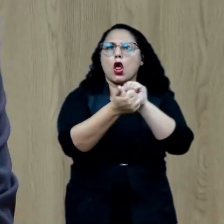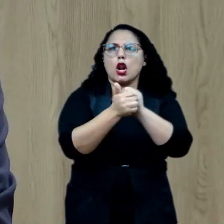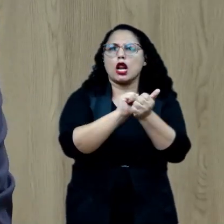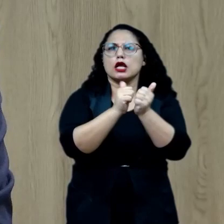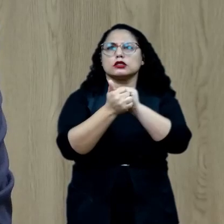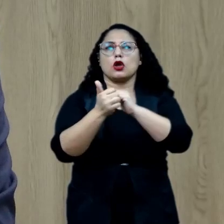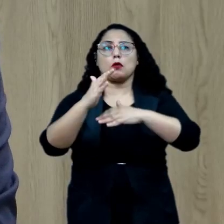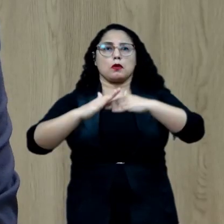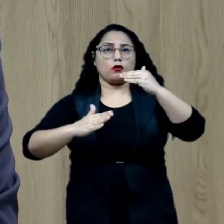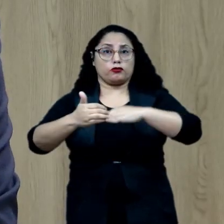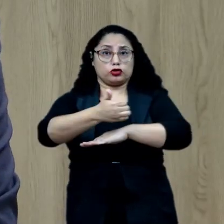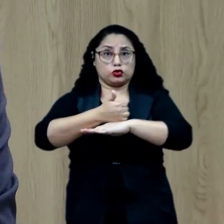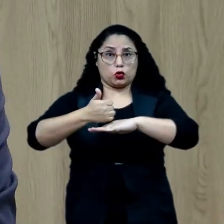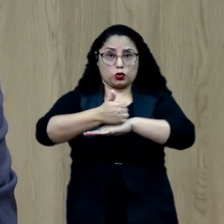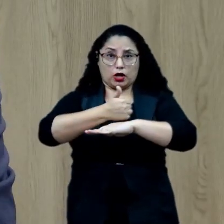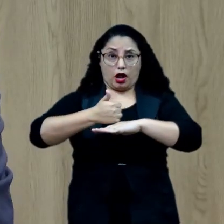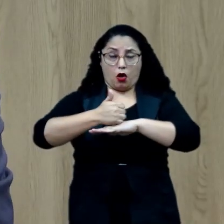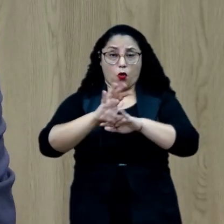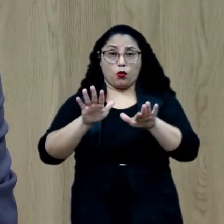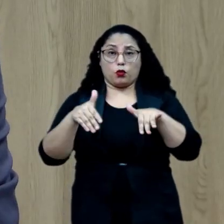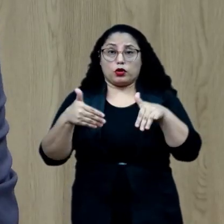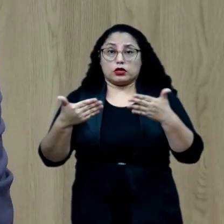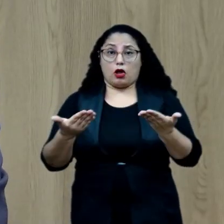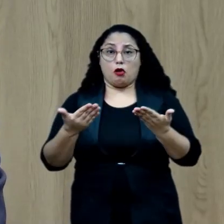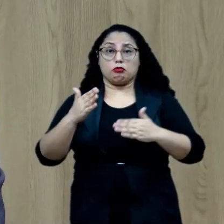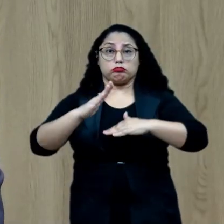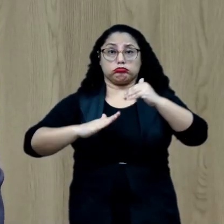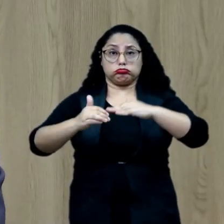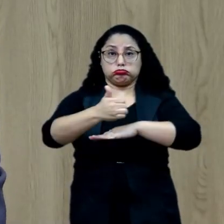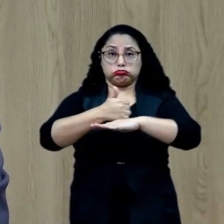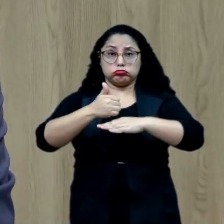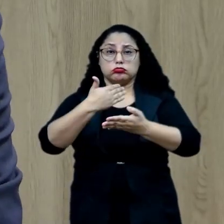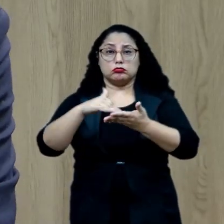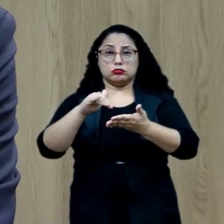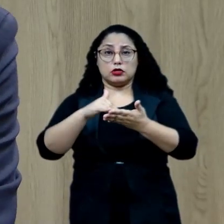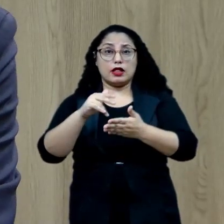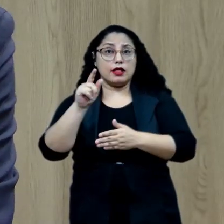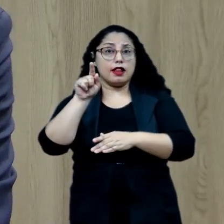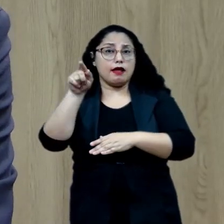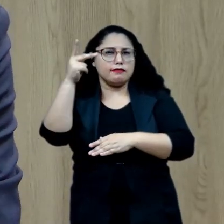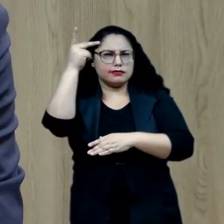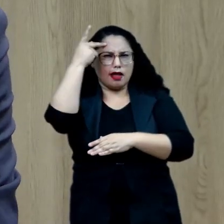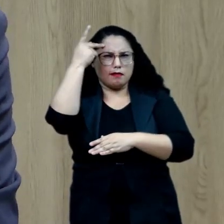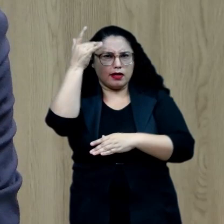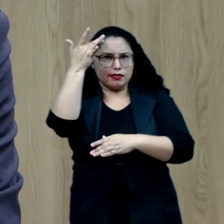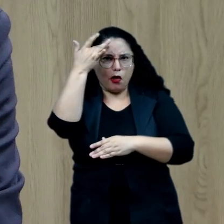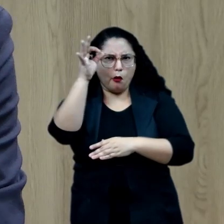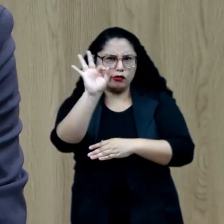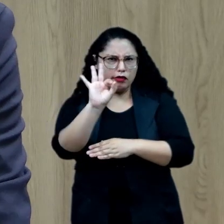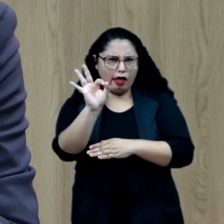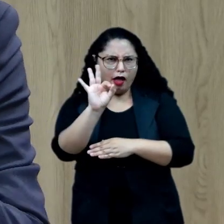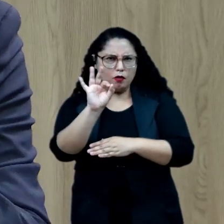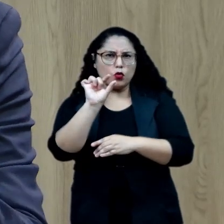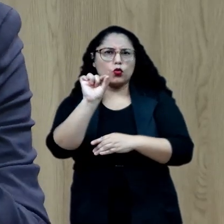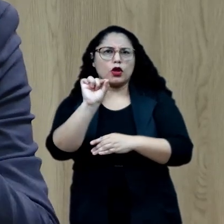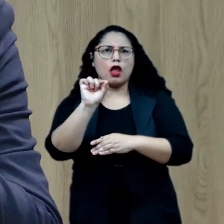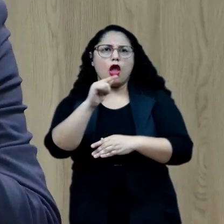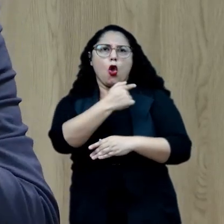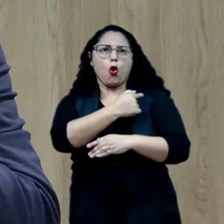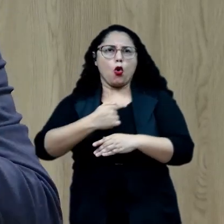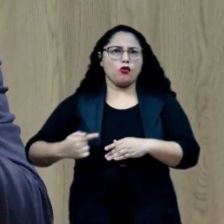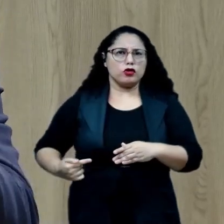atualização profissional. Então, um profissional de secretariado em São Paulo que não saiba o que é